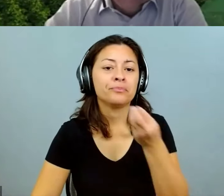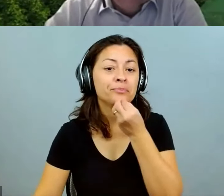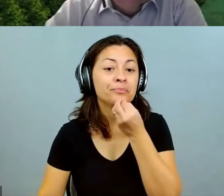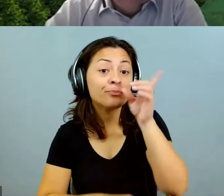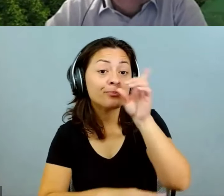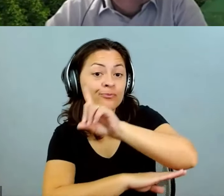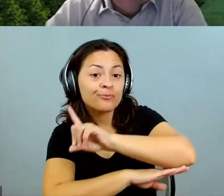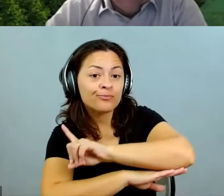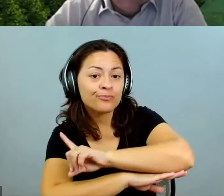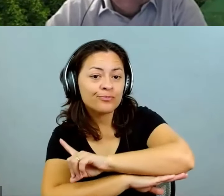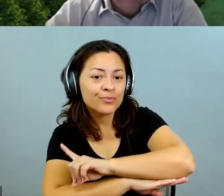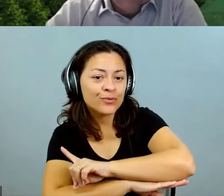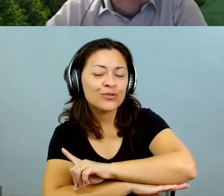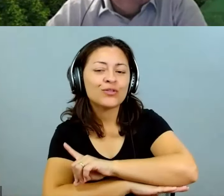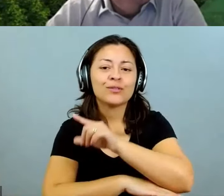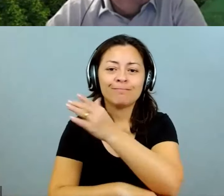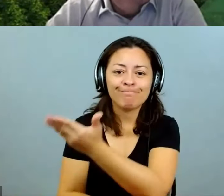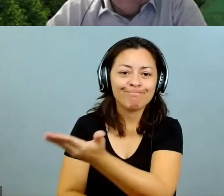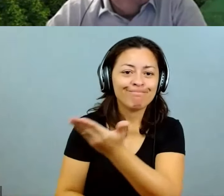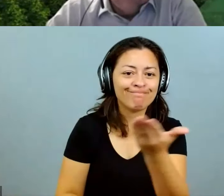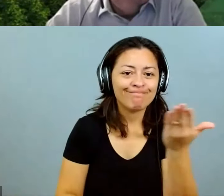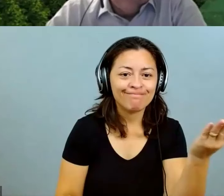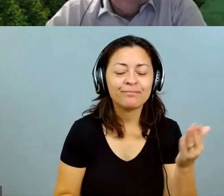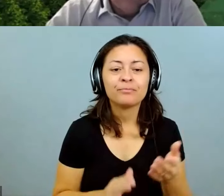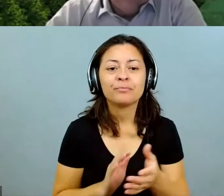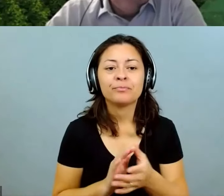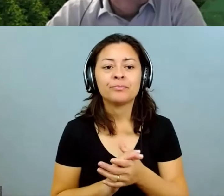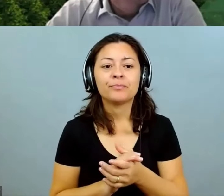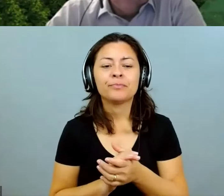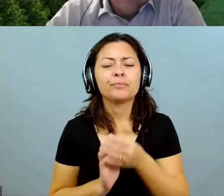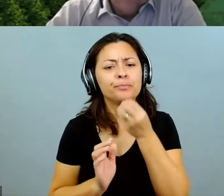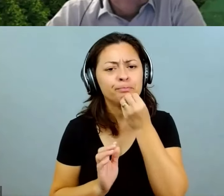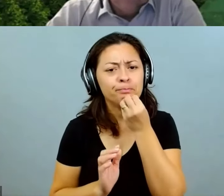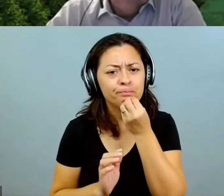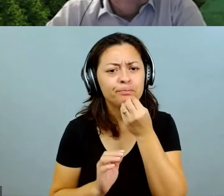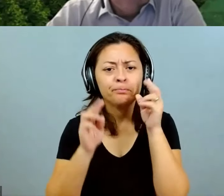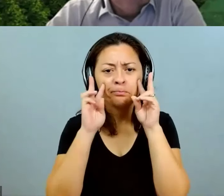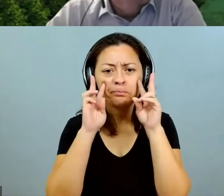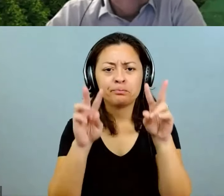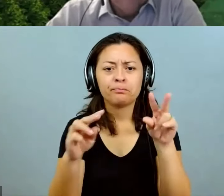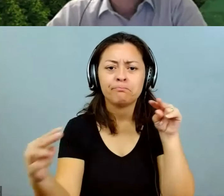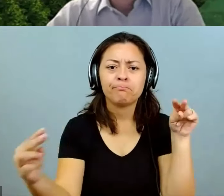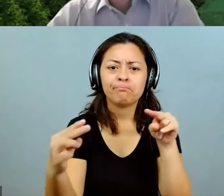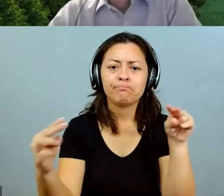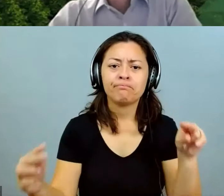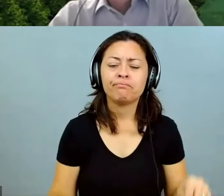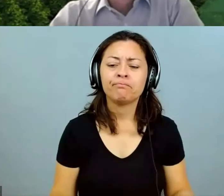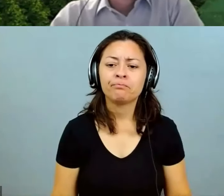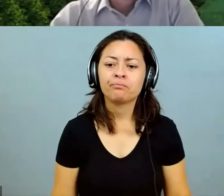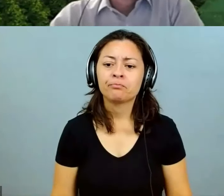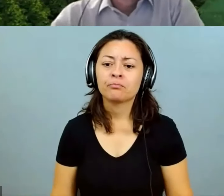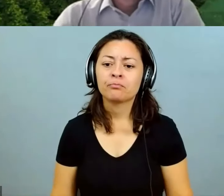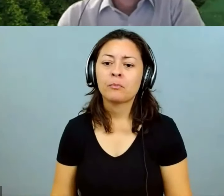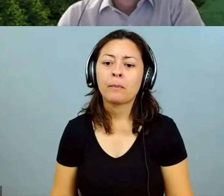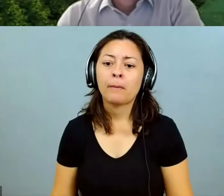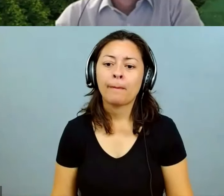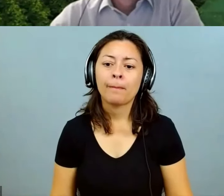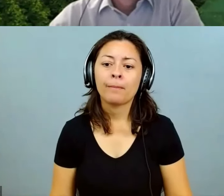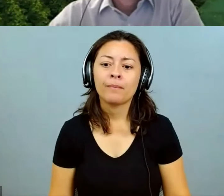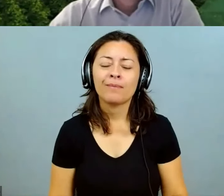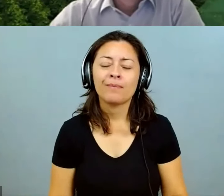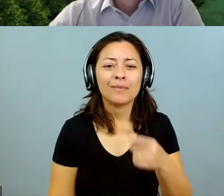eh vinato Ivo alizandra bom falar com vocês eh eu eu queria queria correr o risco de ser um pouquinho